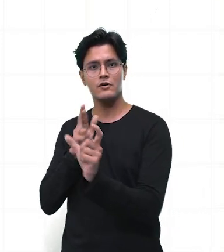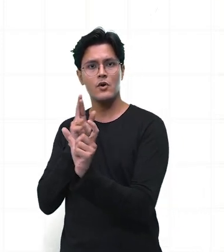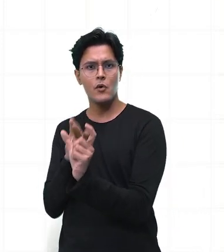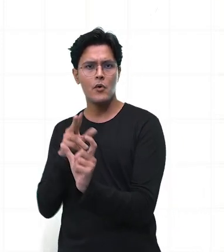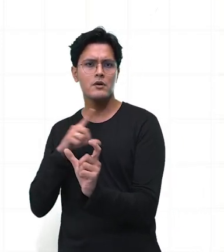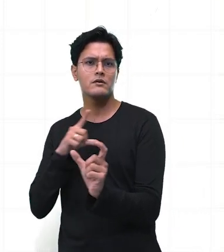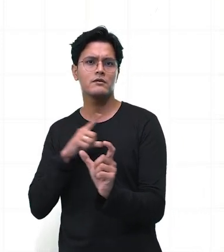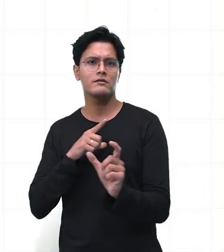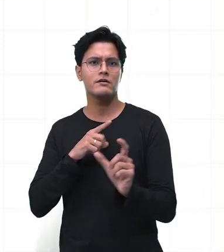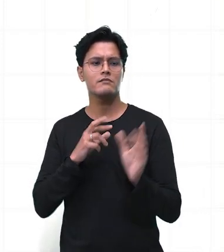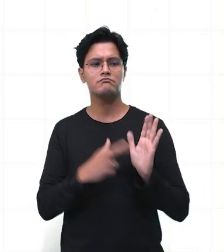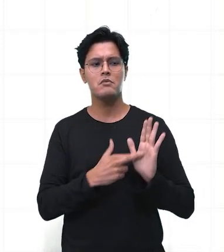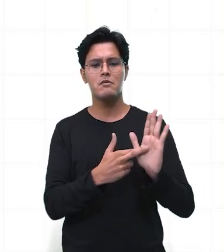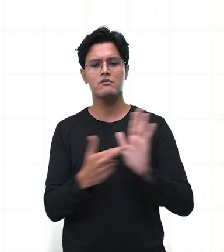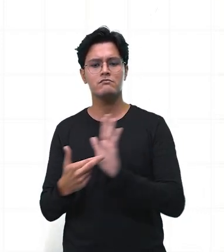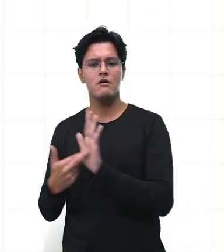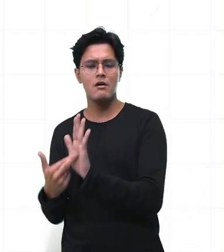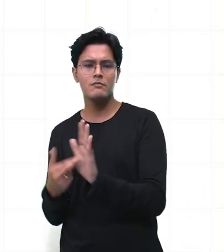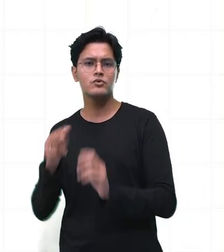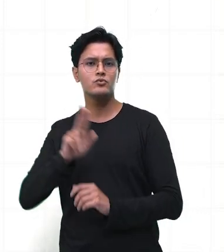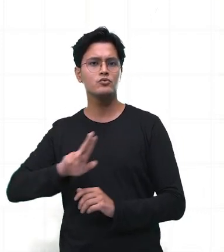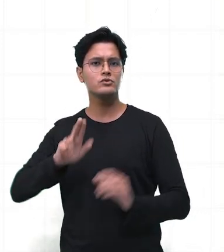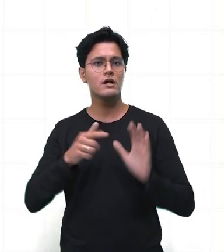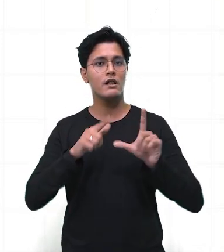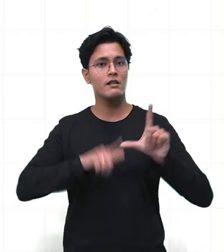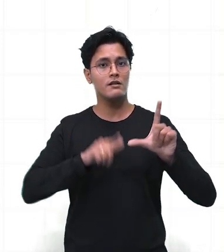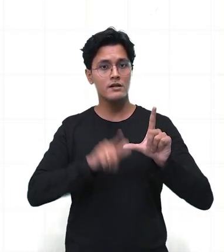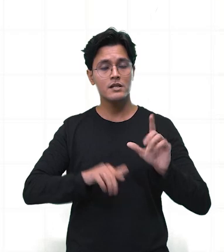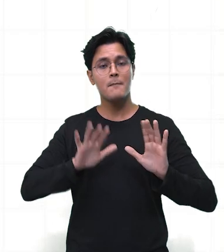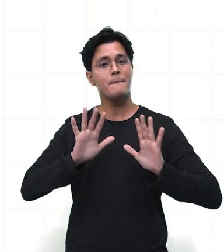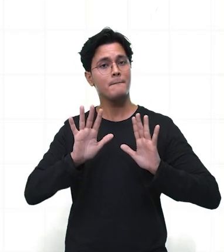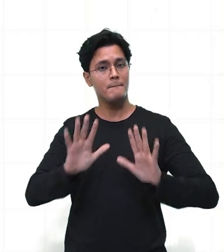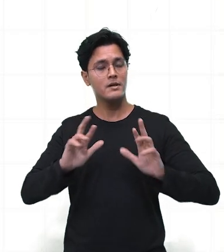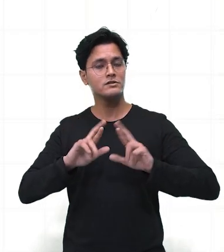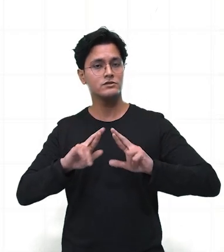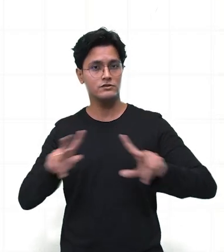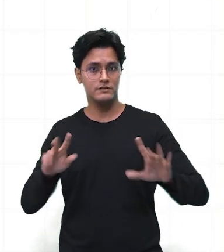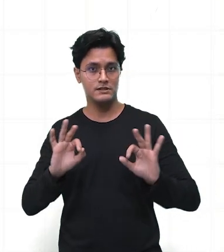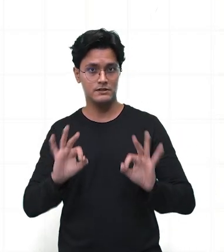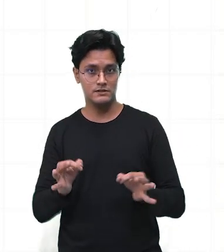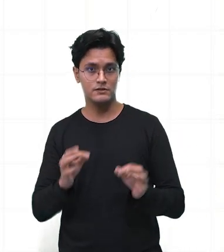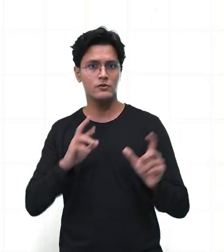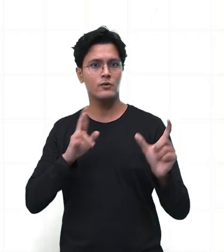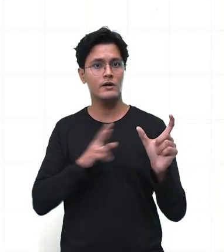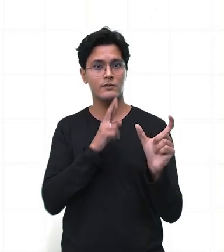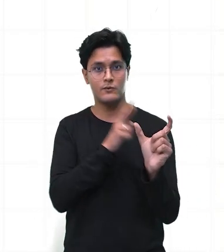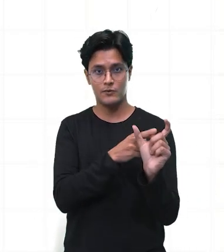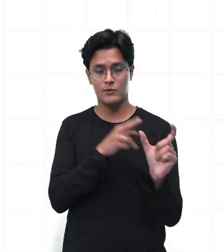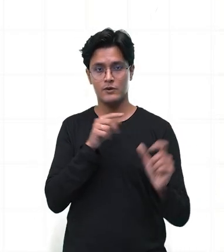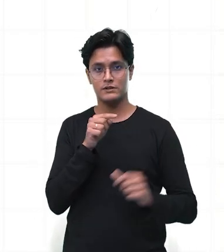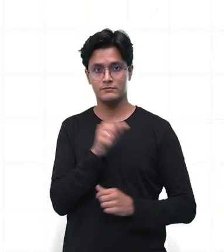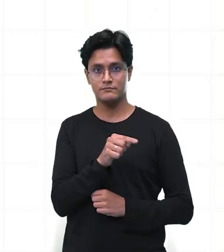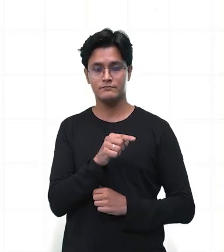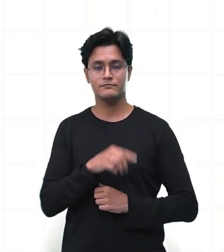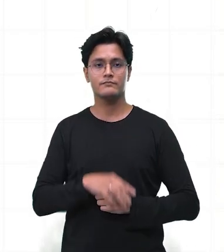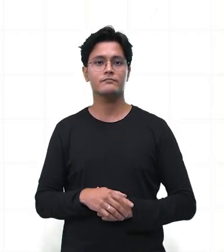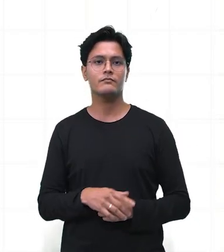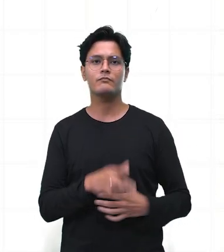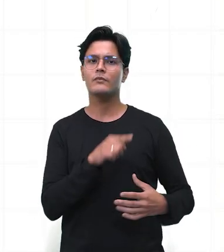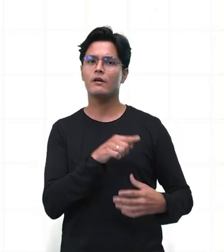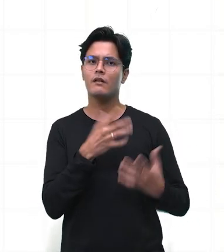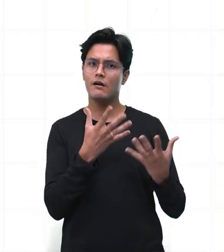representadas por uma letra, tá? Mas não é a mesma coisa. Olha só, a incógnita, ela